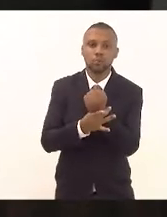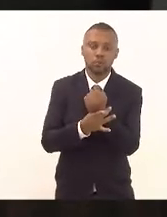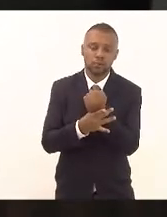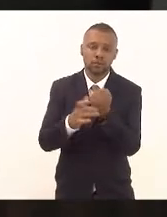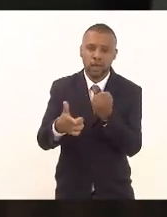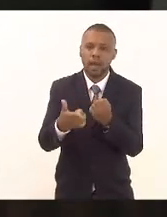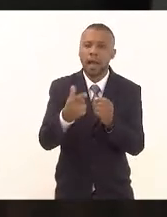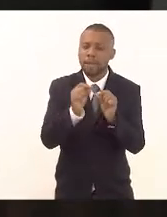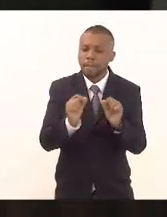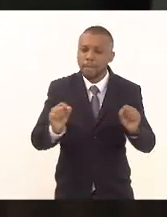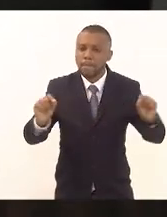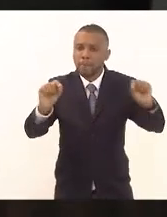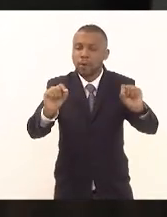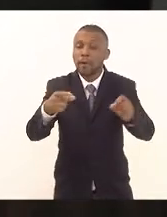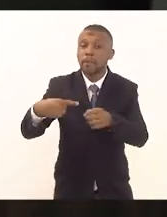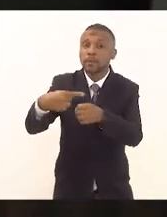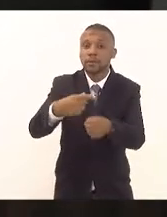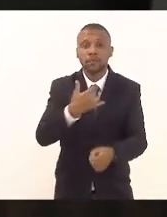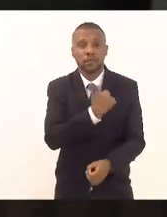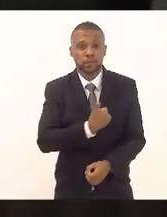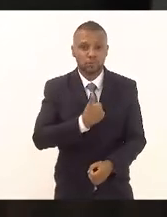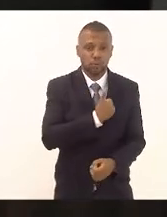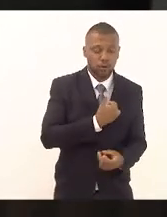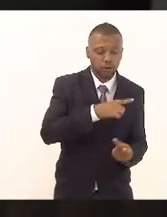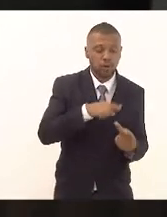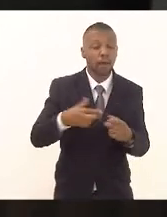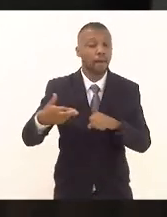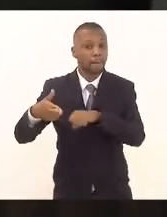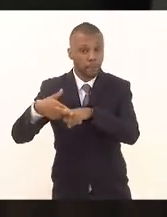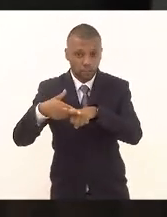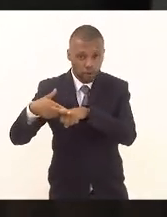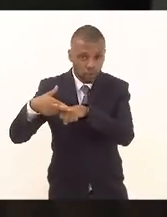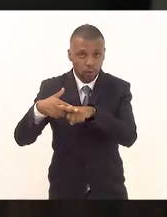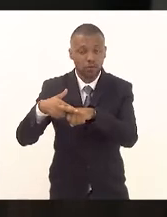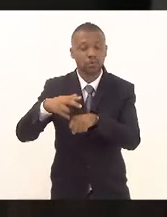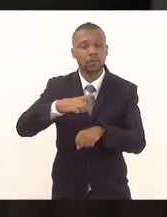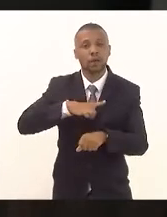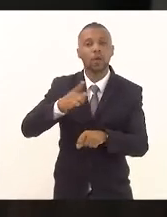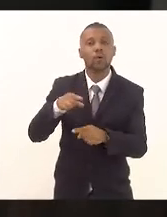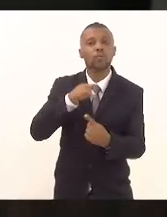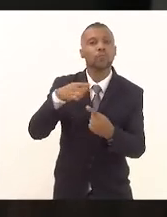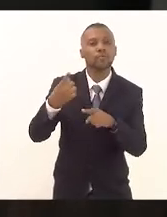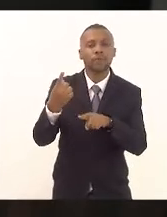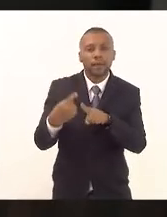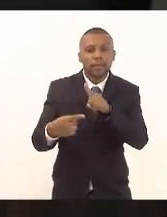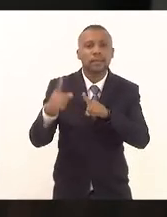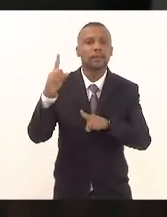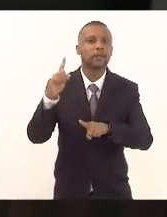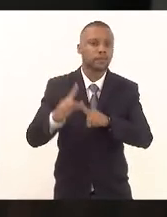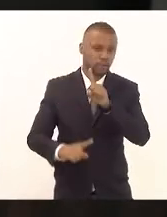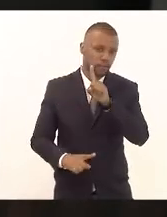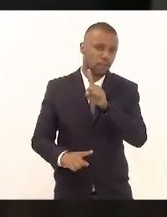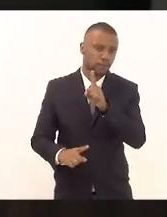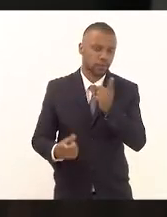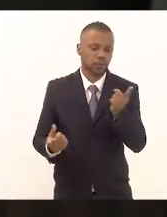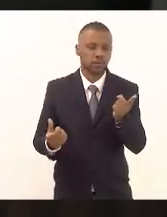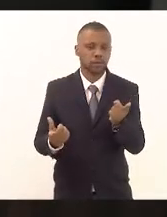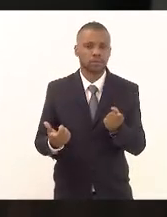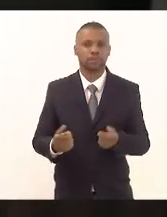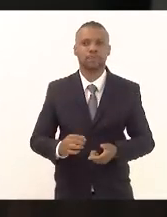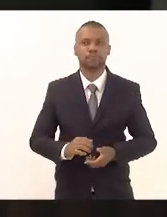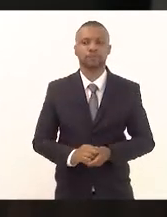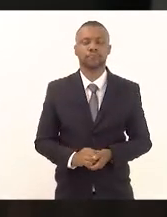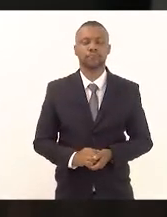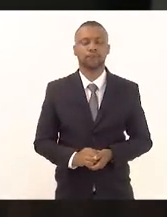Meriti. Parecer da Comissão de Indicações Legislativas pela transformação e indicação simples. Relator deputado Eurico Júnior.